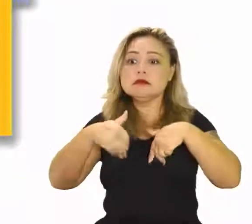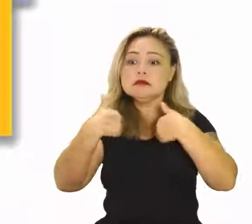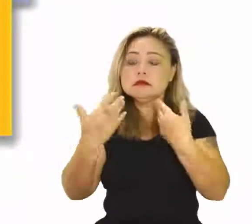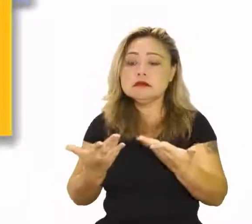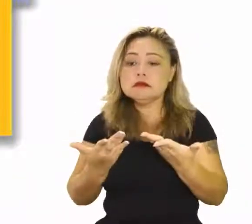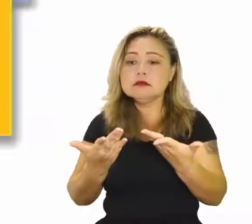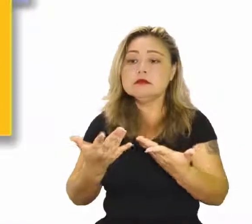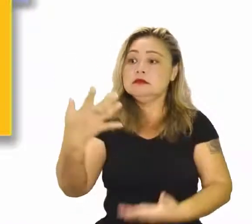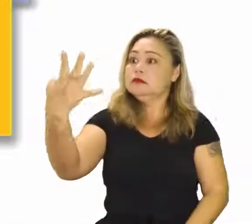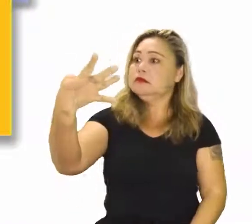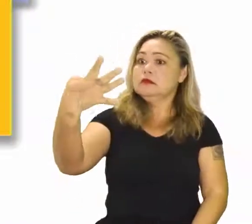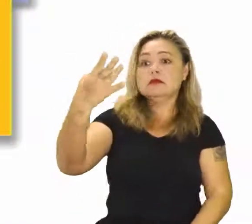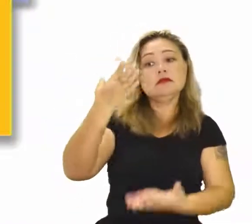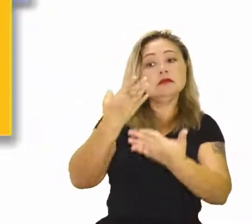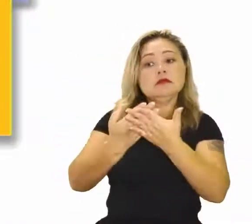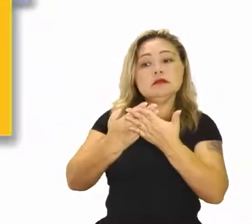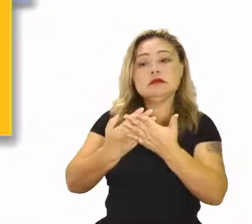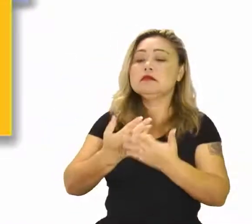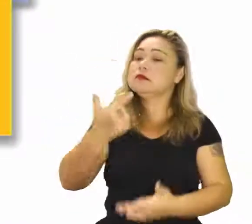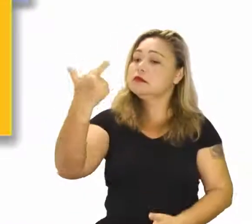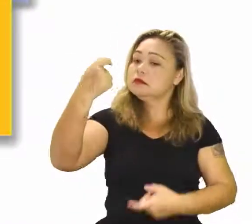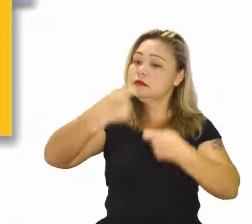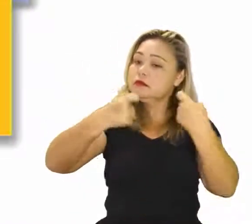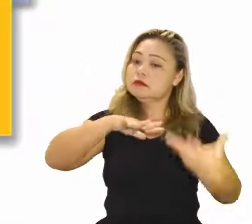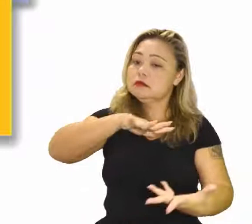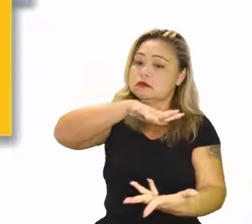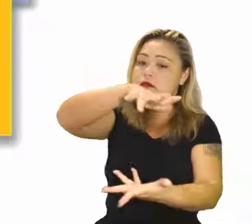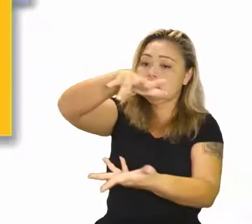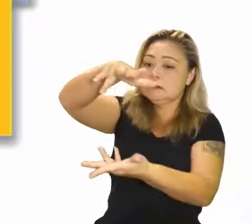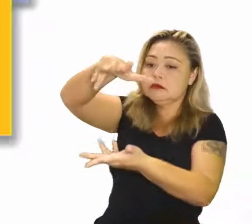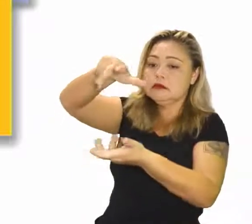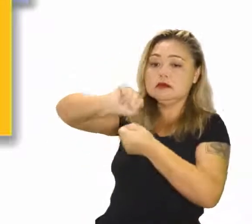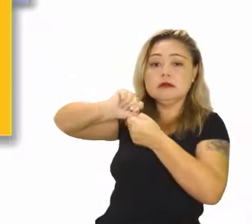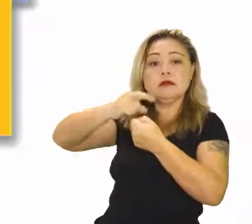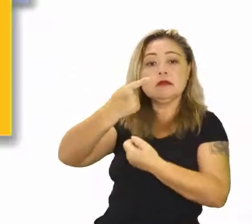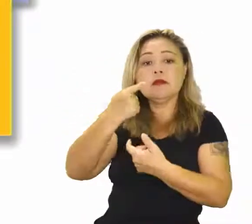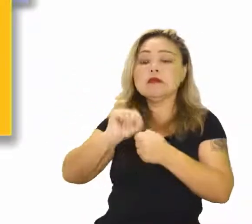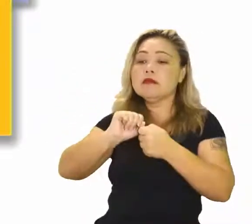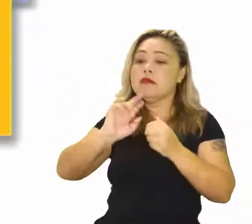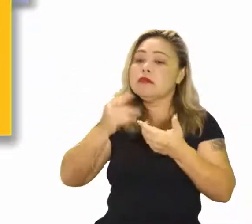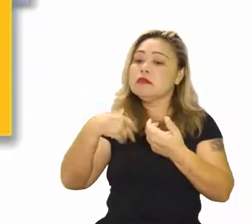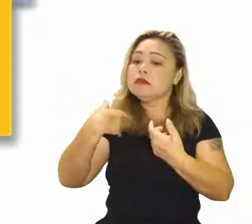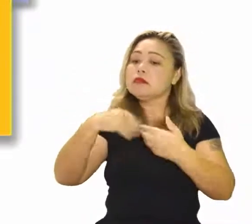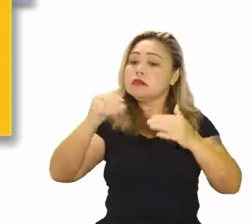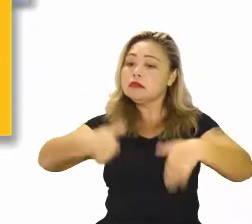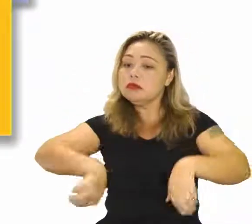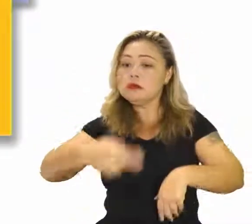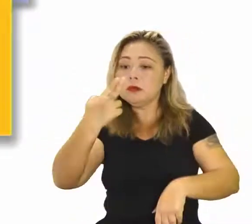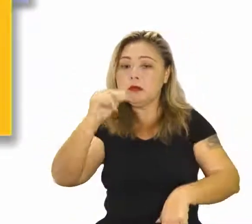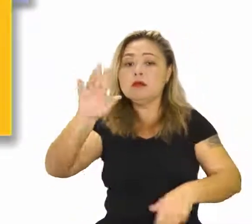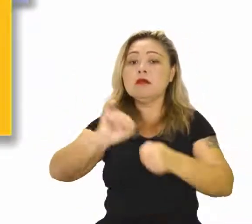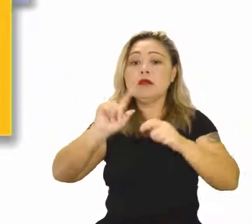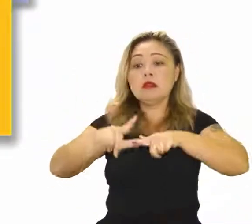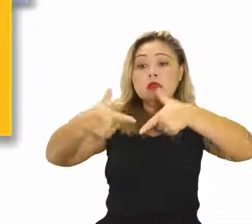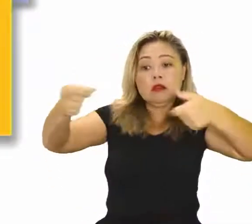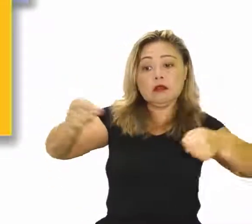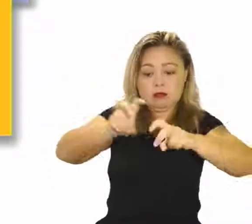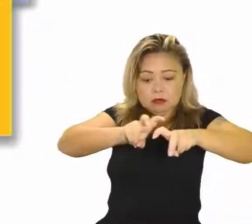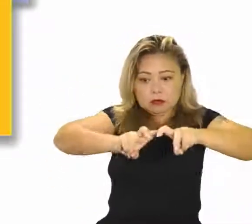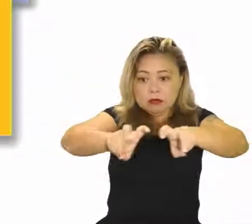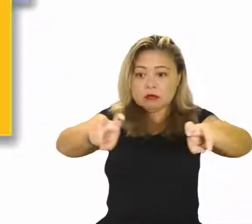essa quarta aula da Segunda Guerra Mundial. Vamos ver a rendição nazista, a rendição japonesa, o Tribunal